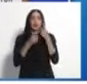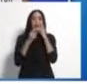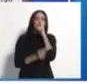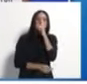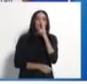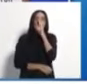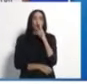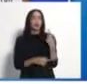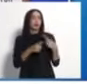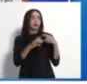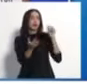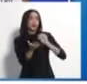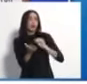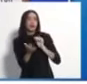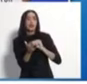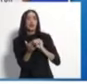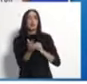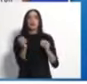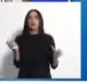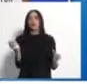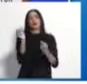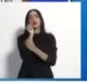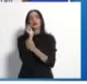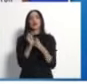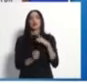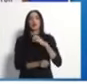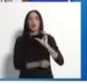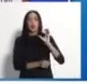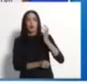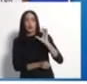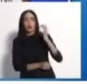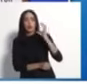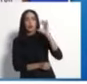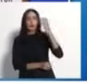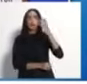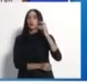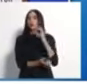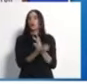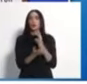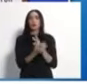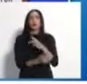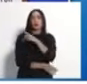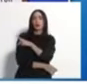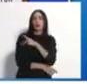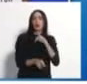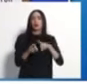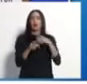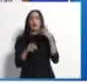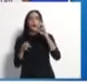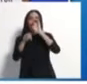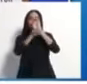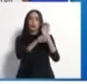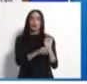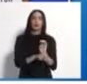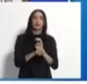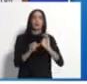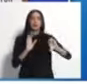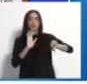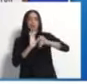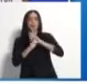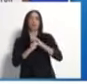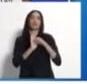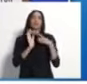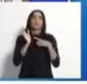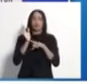de segurança que acontece de forma crescente, não só no Piauí, mas como em todos os estados. A criminalidade tem crescido, os